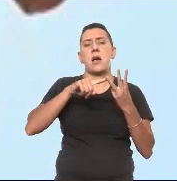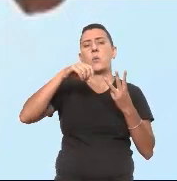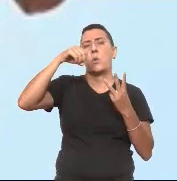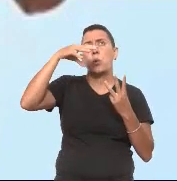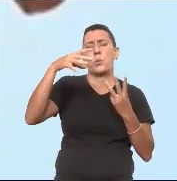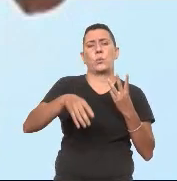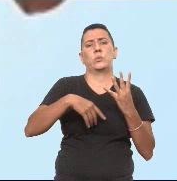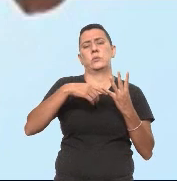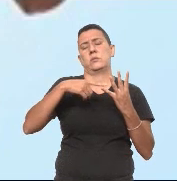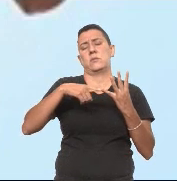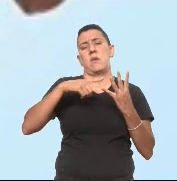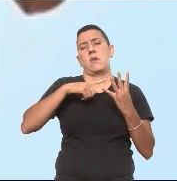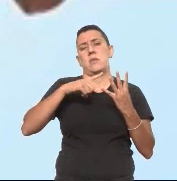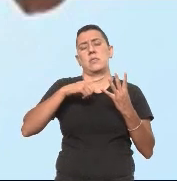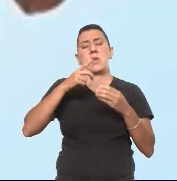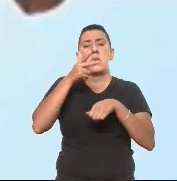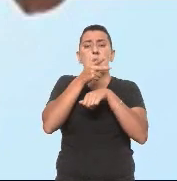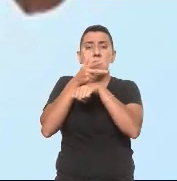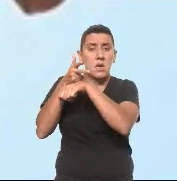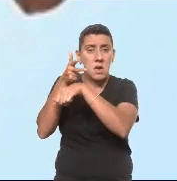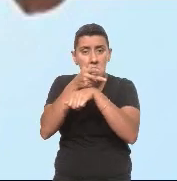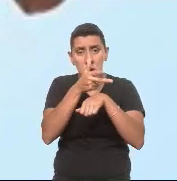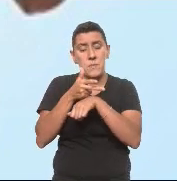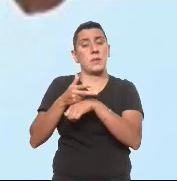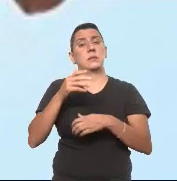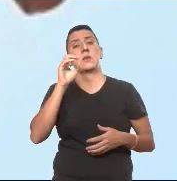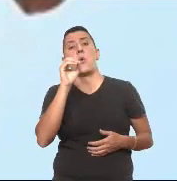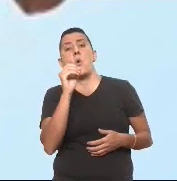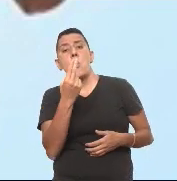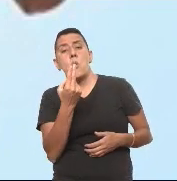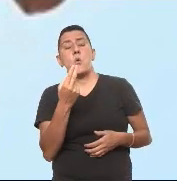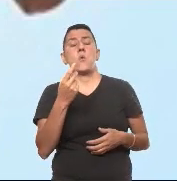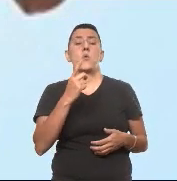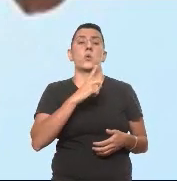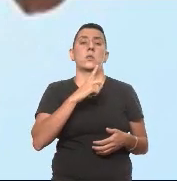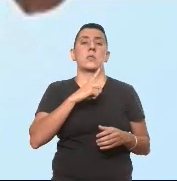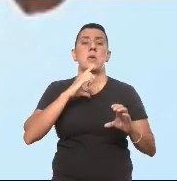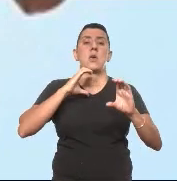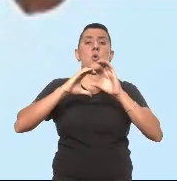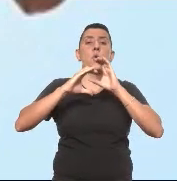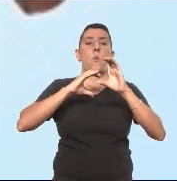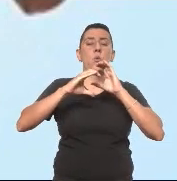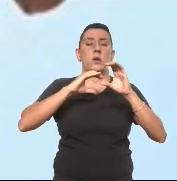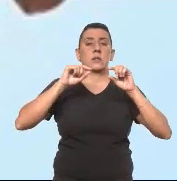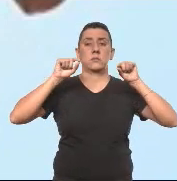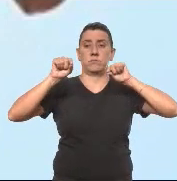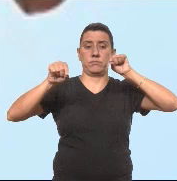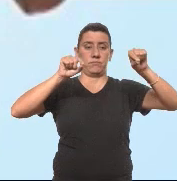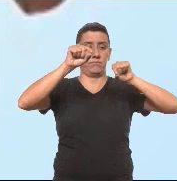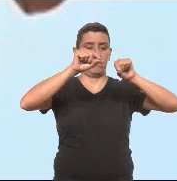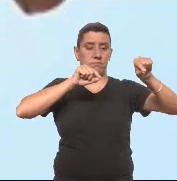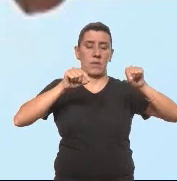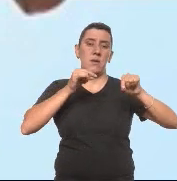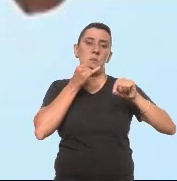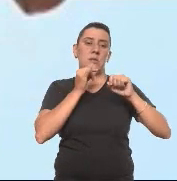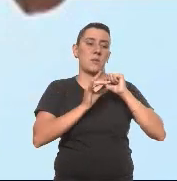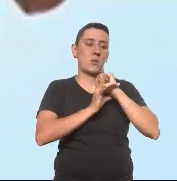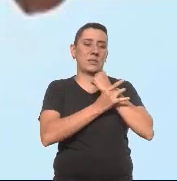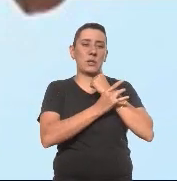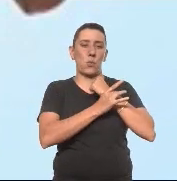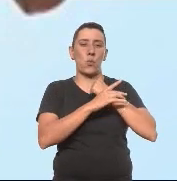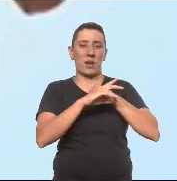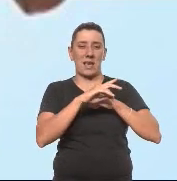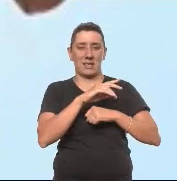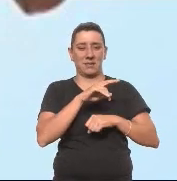assim por diante ou eu tenho câmeras terminais de comunicação para missão crítica como Segurança Pública assim